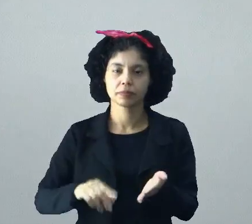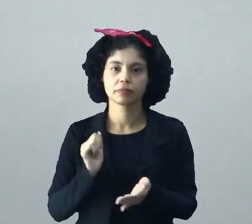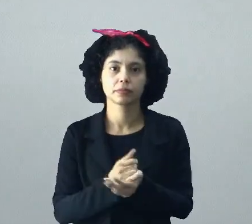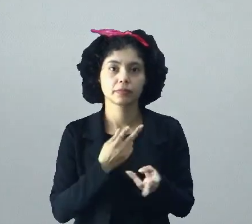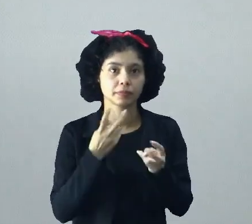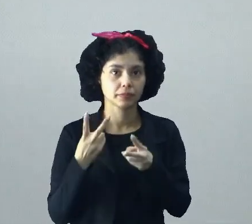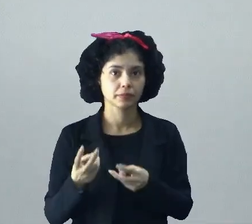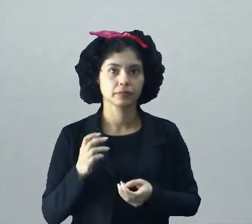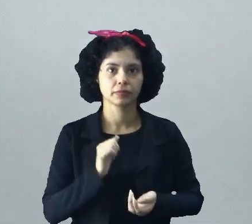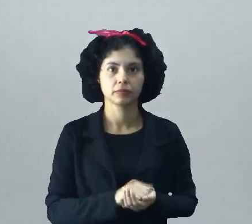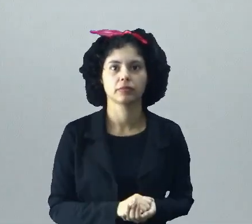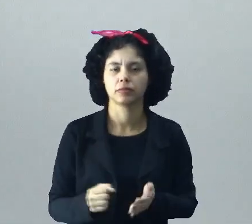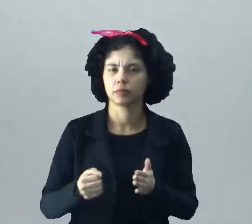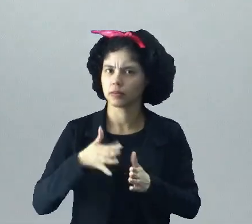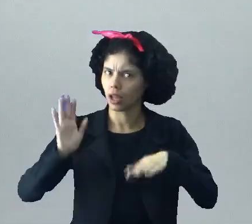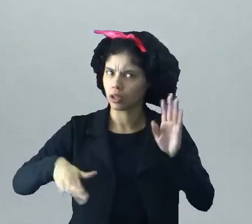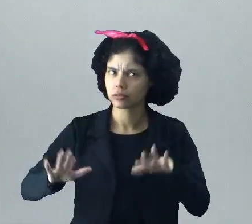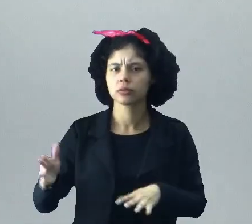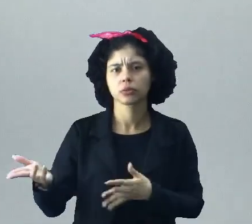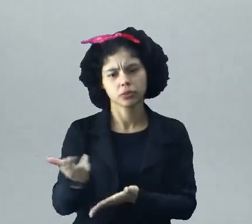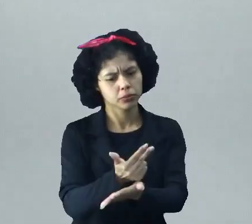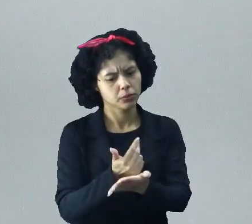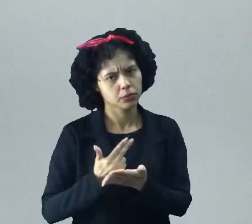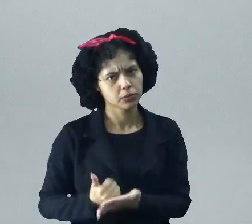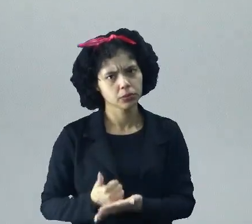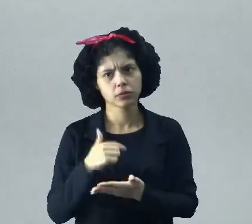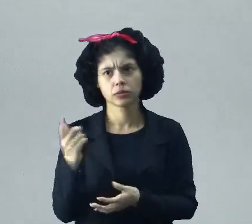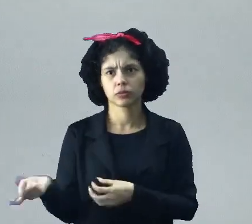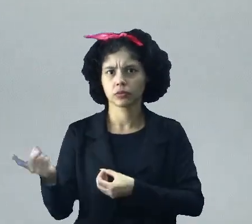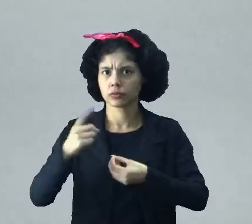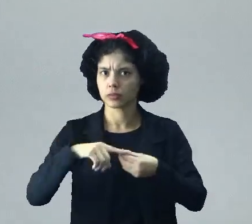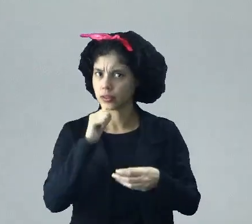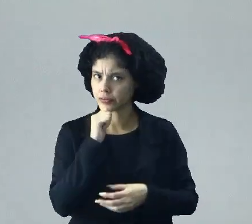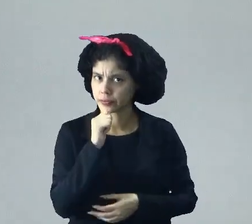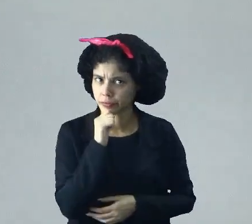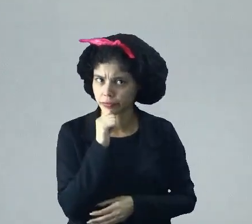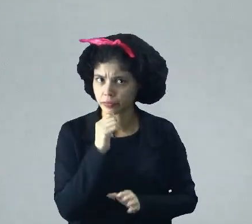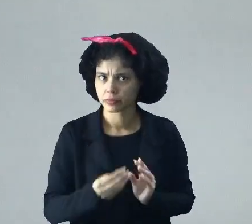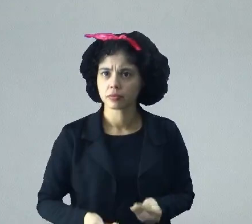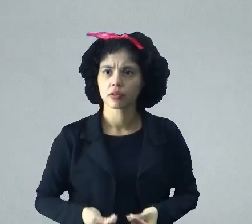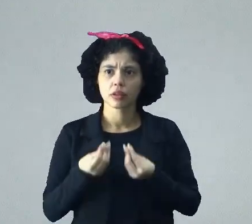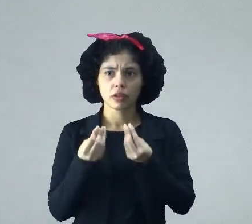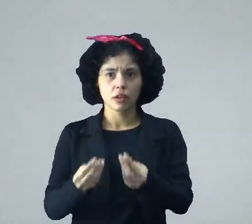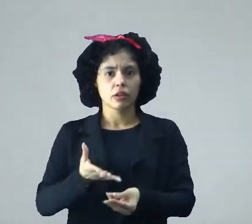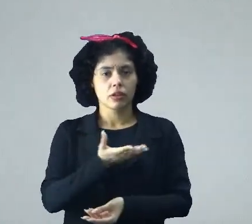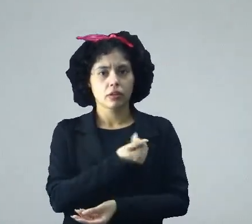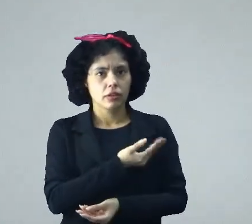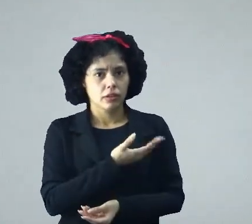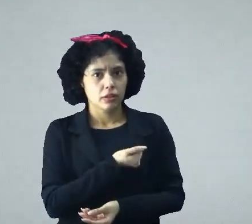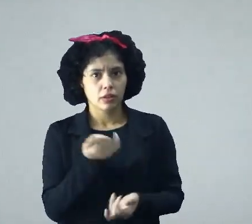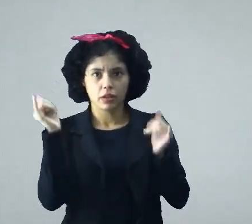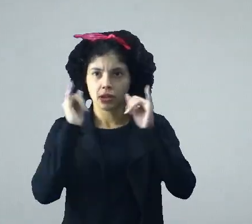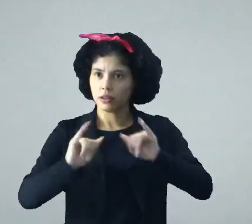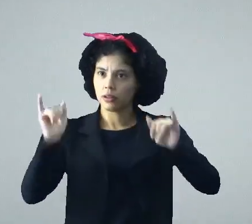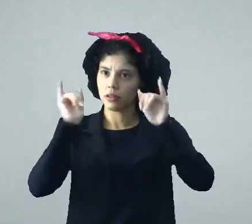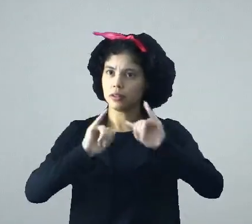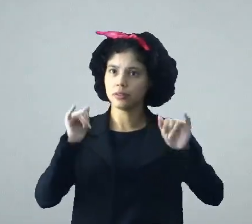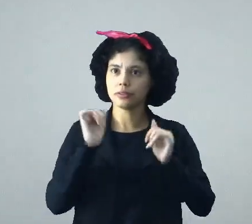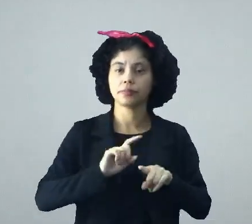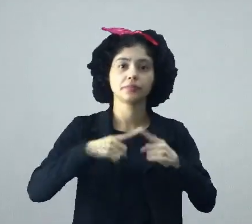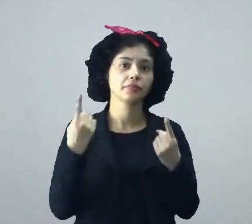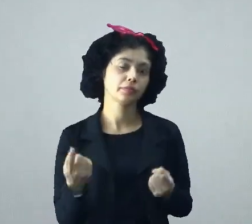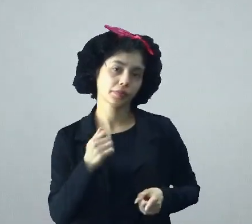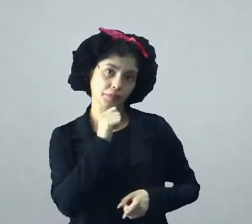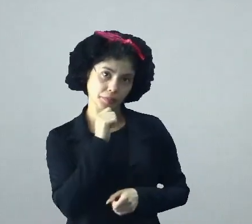observa muito, tá? Porque às vezes o desenho, ele não vem dando muita numeração, informação, mas a